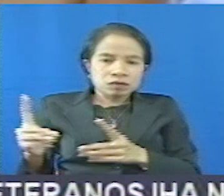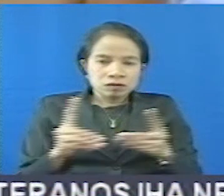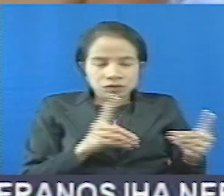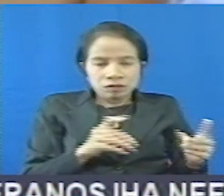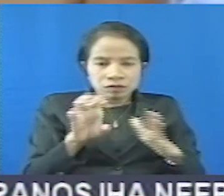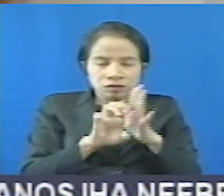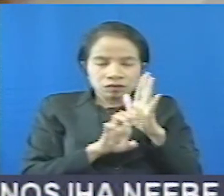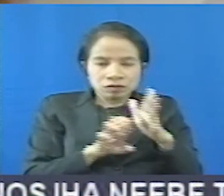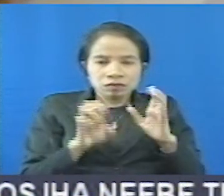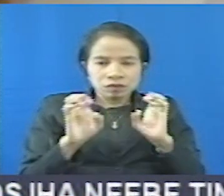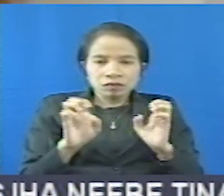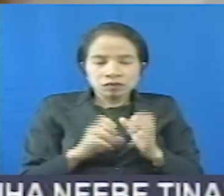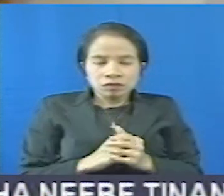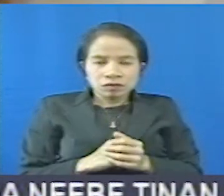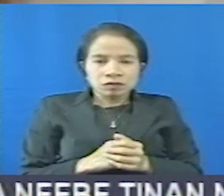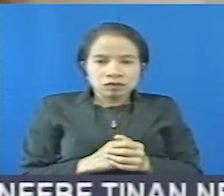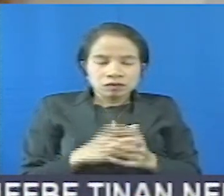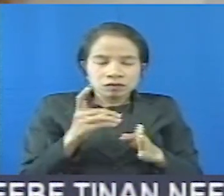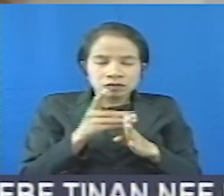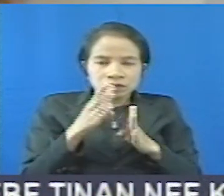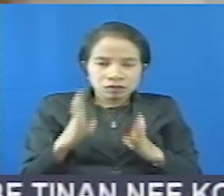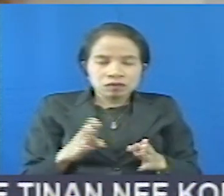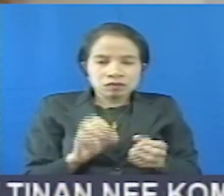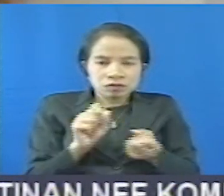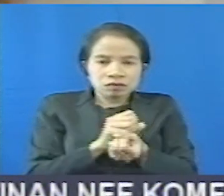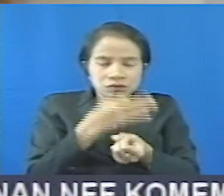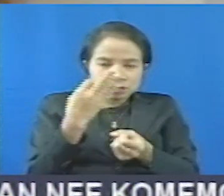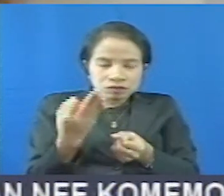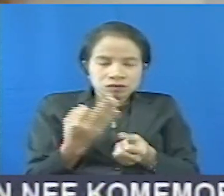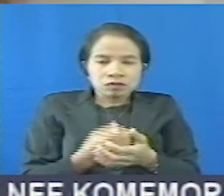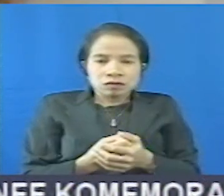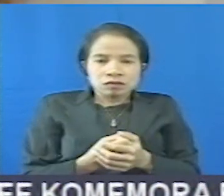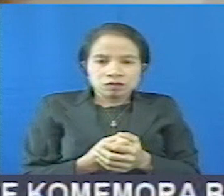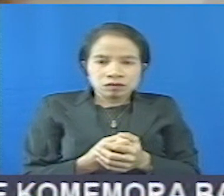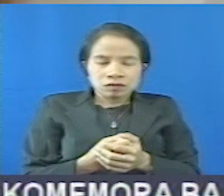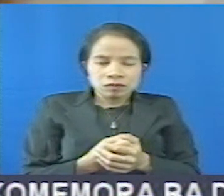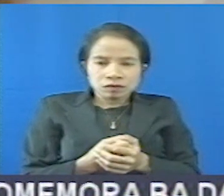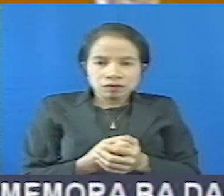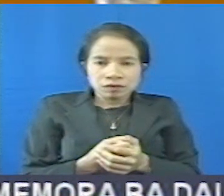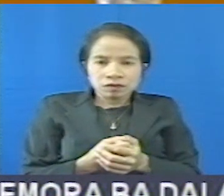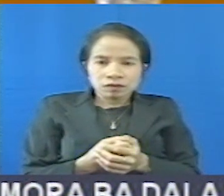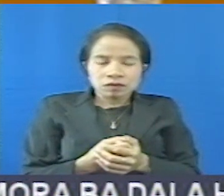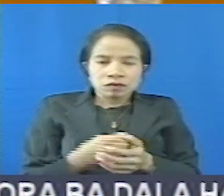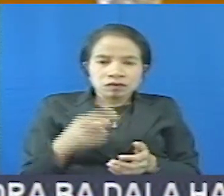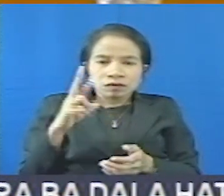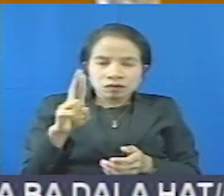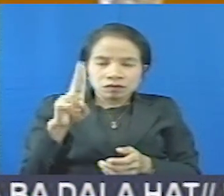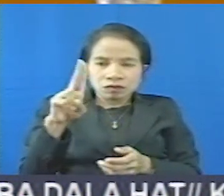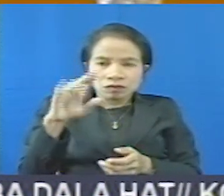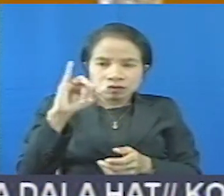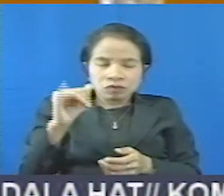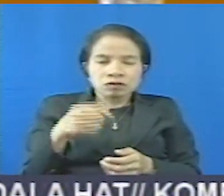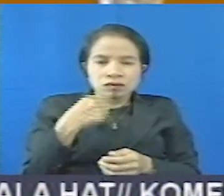implementação do estado de emergência. Coordenador Força Tarefa Centro Integrado de Gestão Crise, Rui Maria de Rosso,